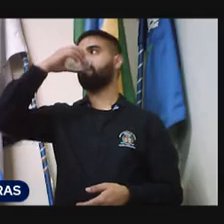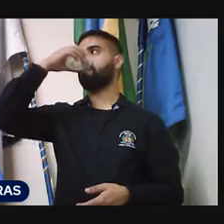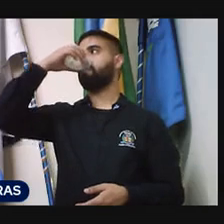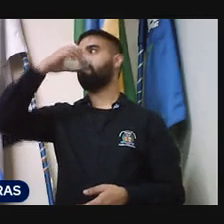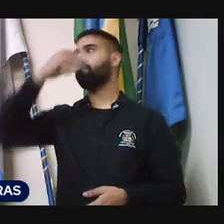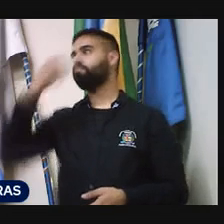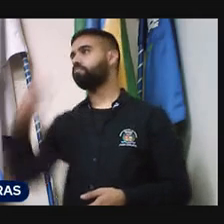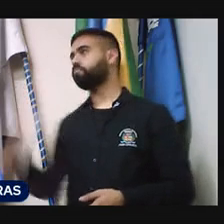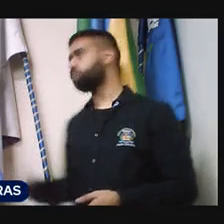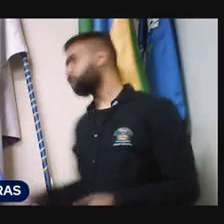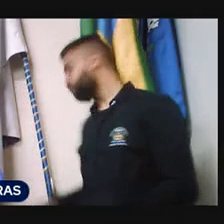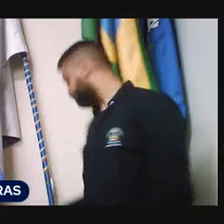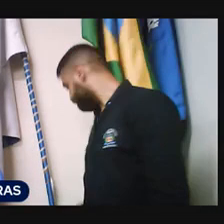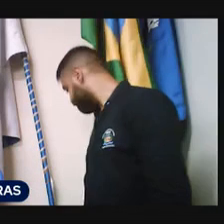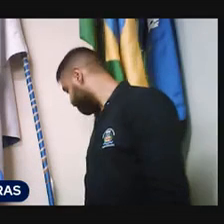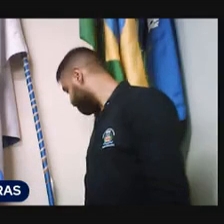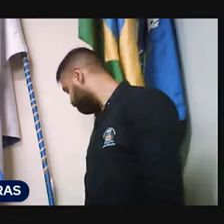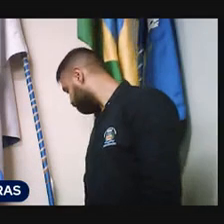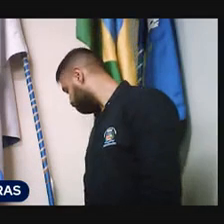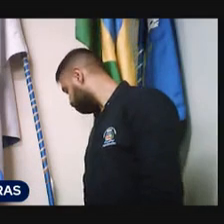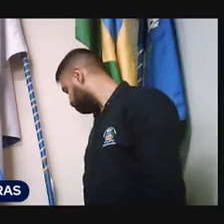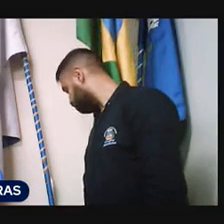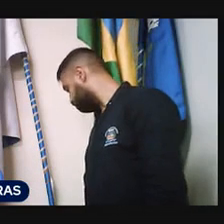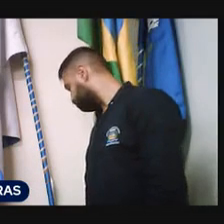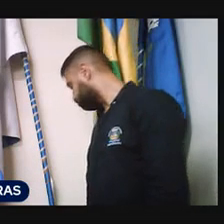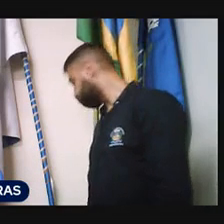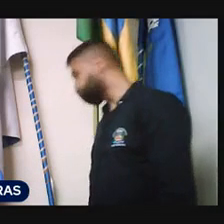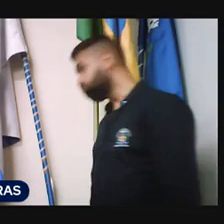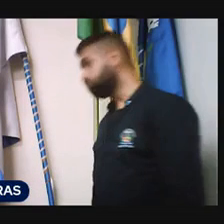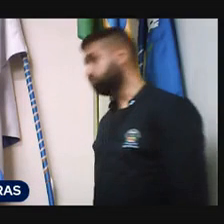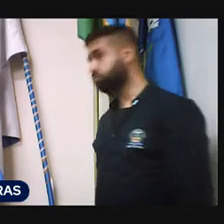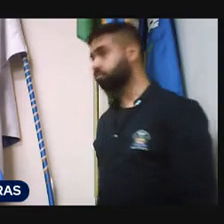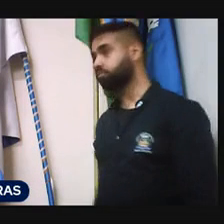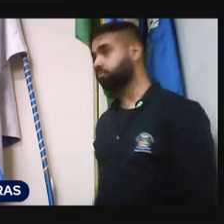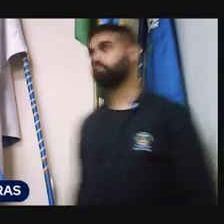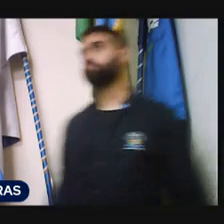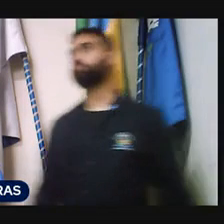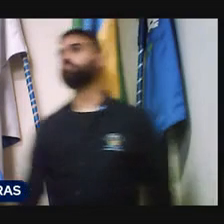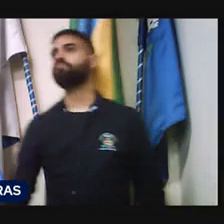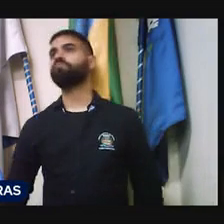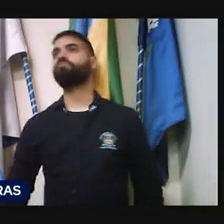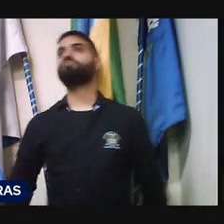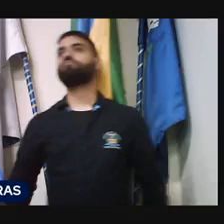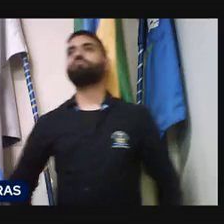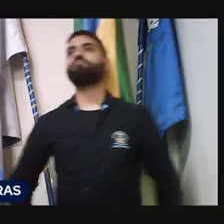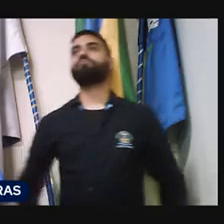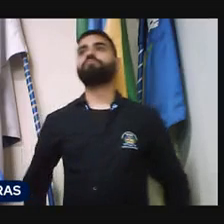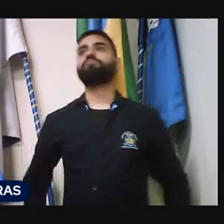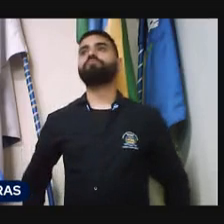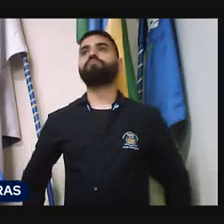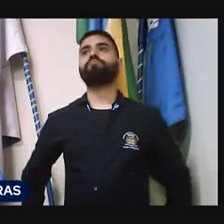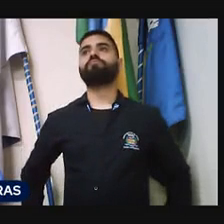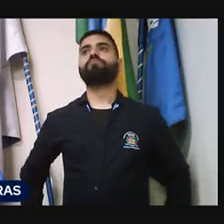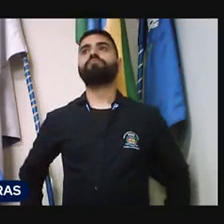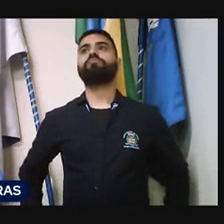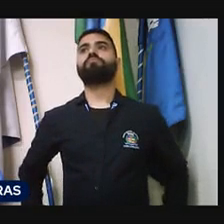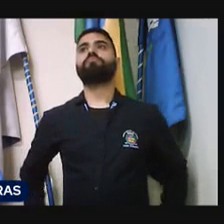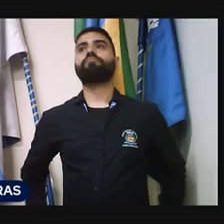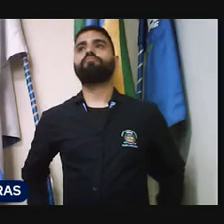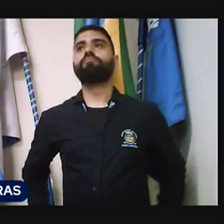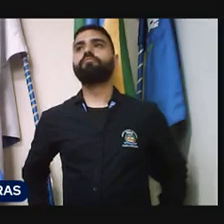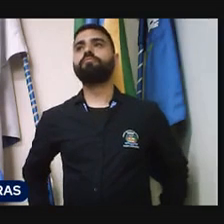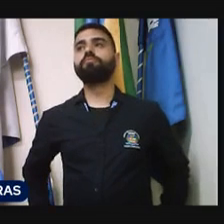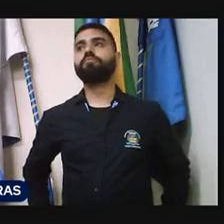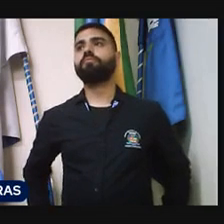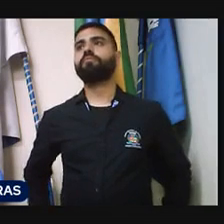congratulações ao hospital colégio Coronel Benjamin Guimarães o